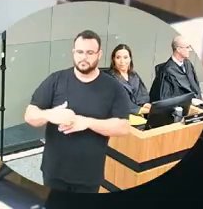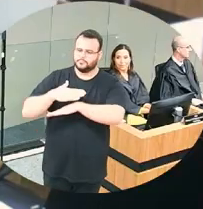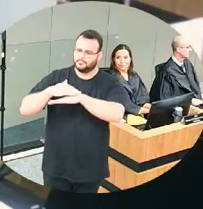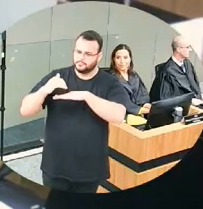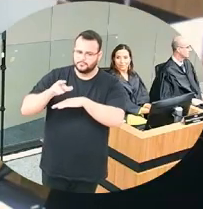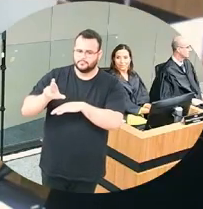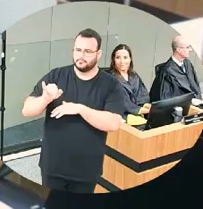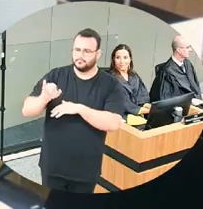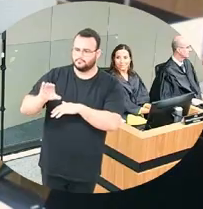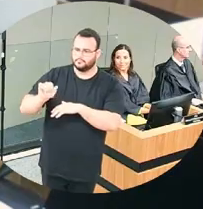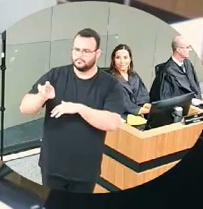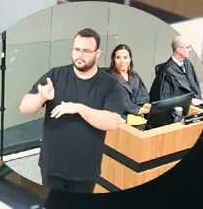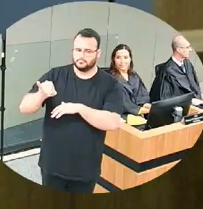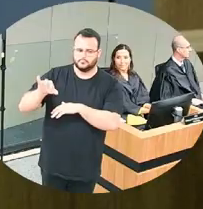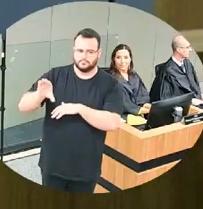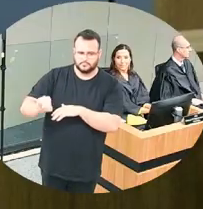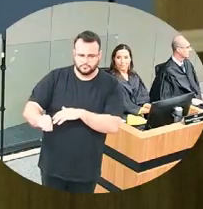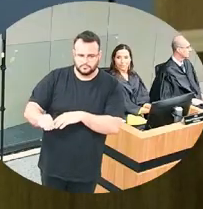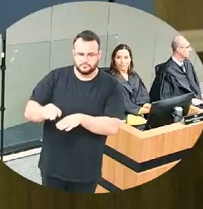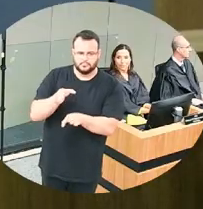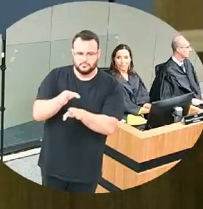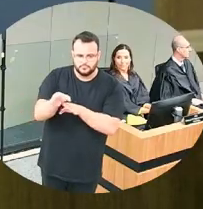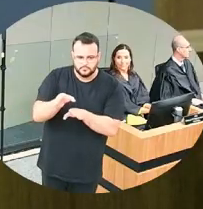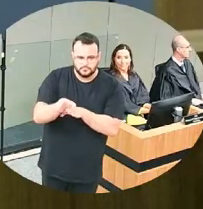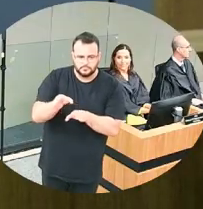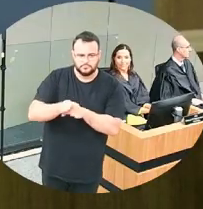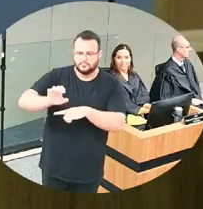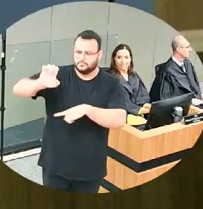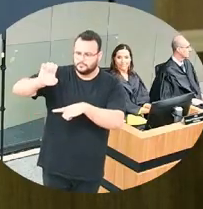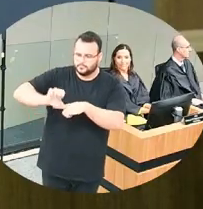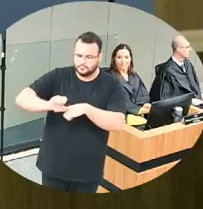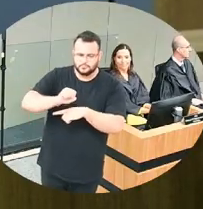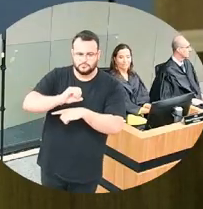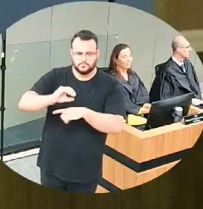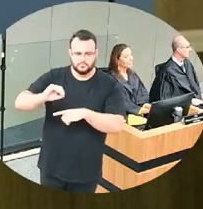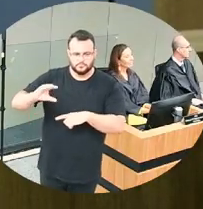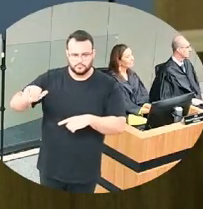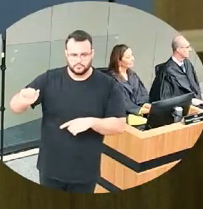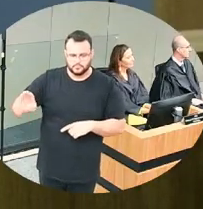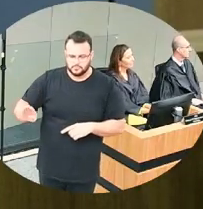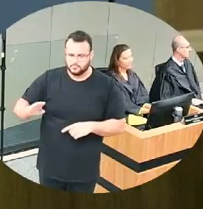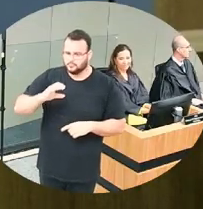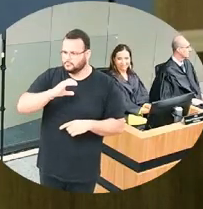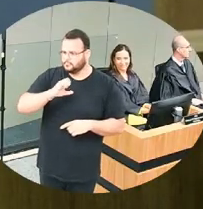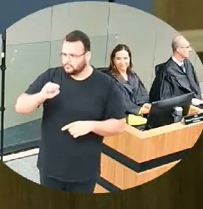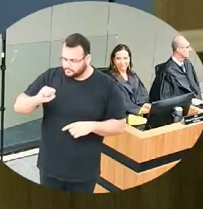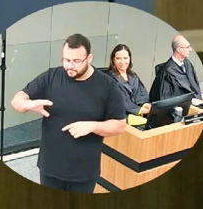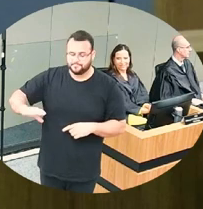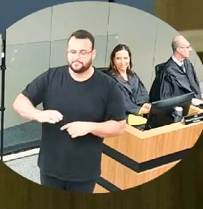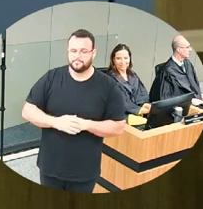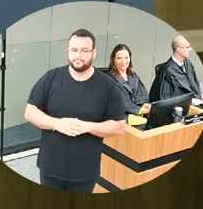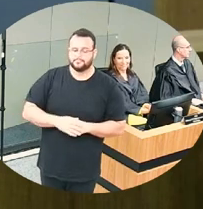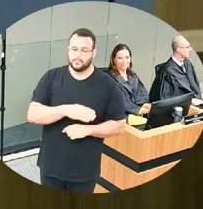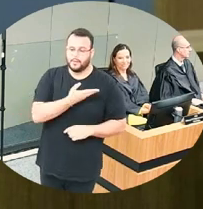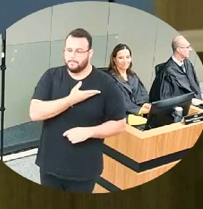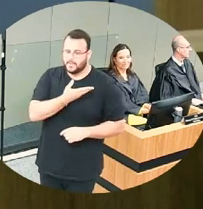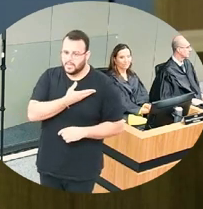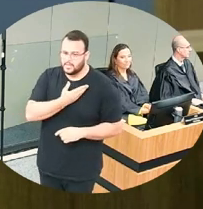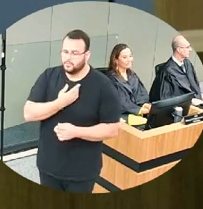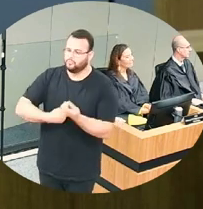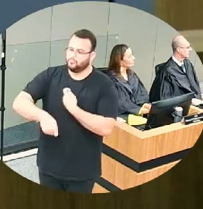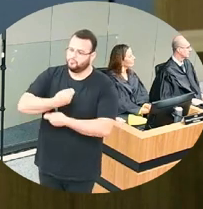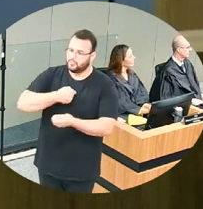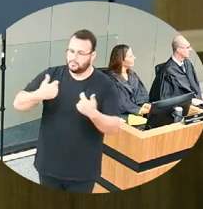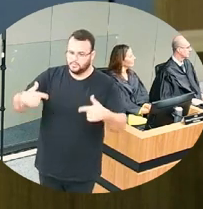Ricardinho Conselheiro estadual da OAB de Santa Catarina representando os colegas advogados